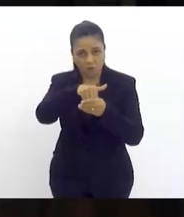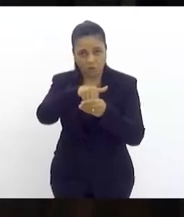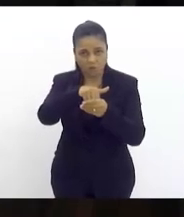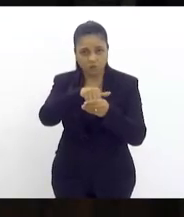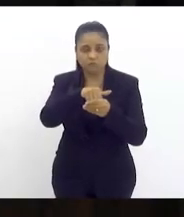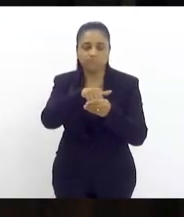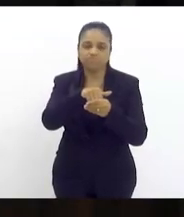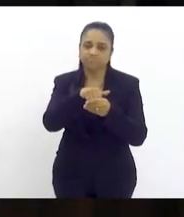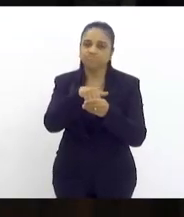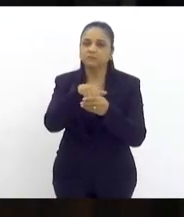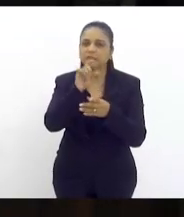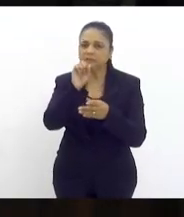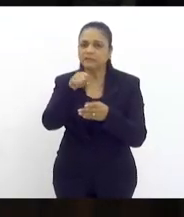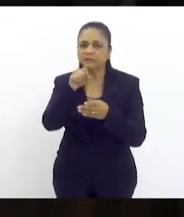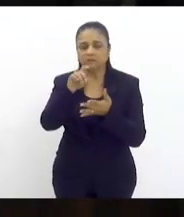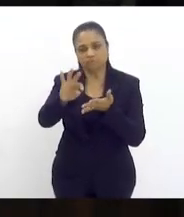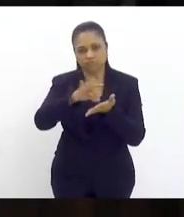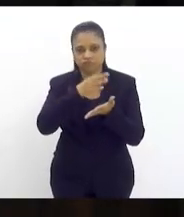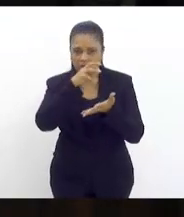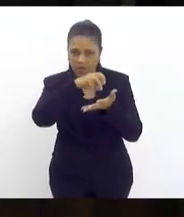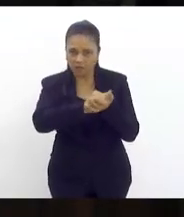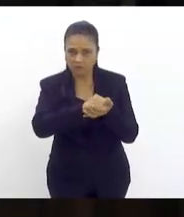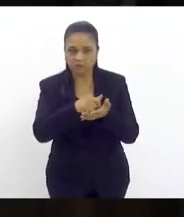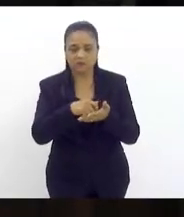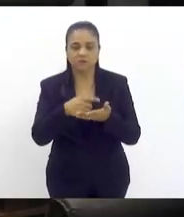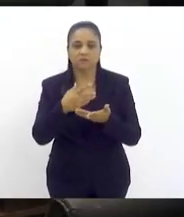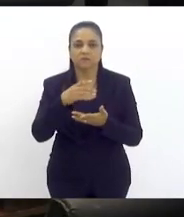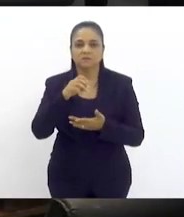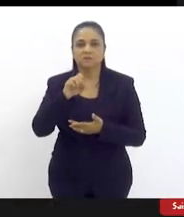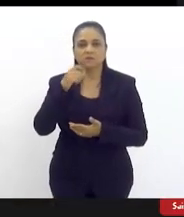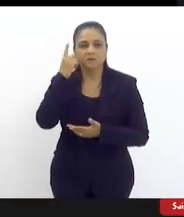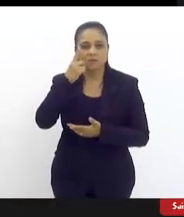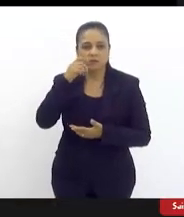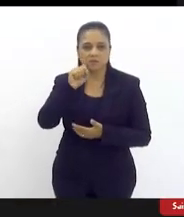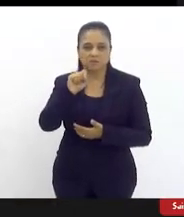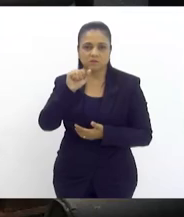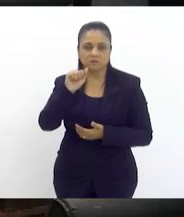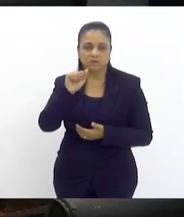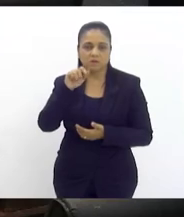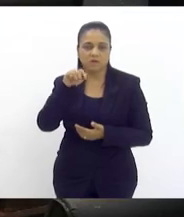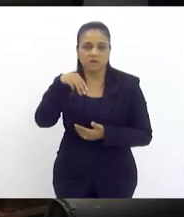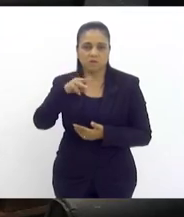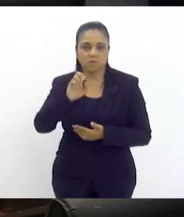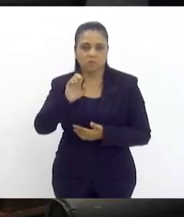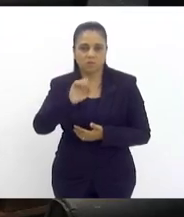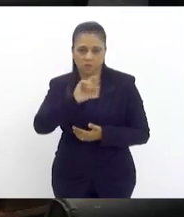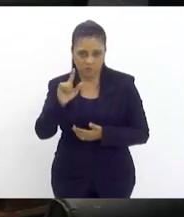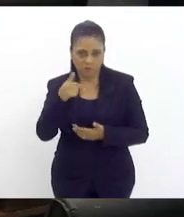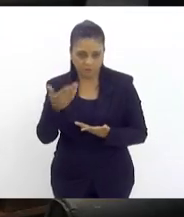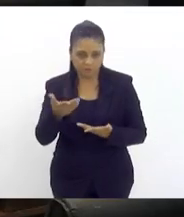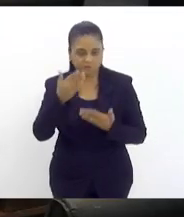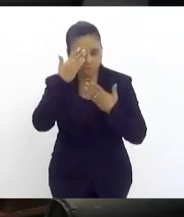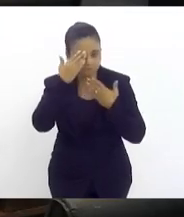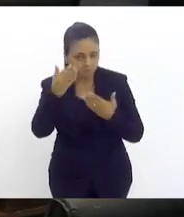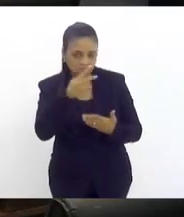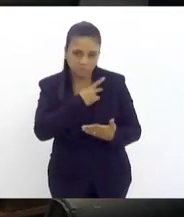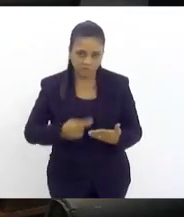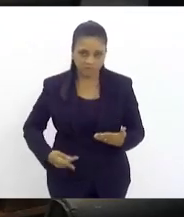consignado o voto de Vossa Excelência, senhor deputado Samuel Malafaia. Obrigado, presidente. Obrigado, Vossa Excelência.